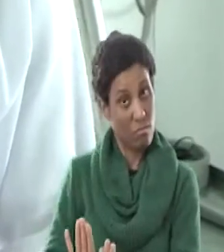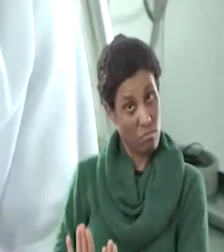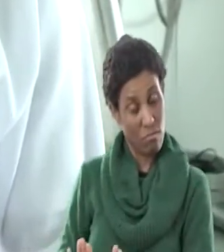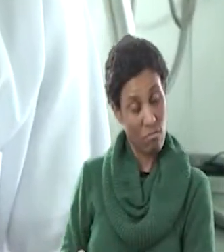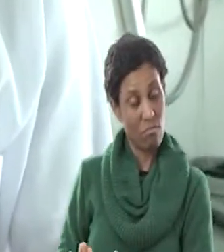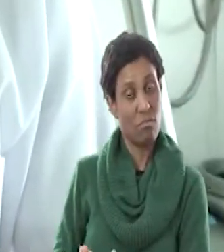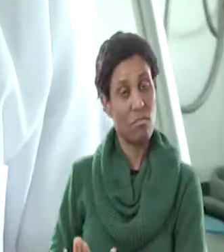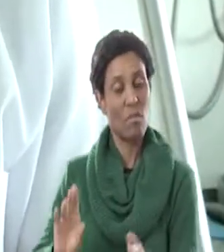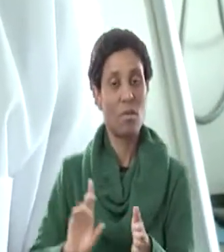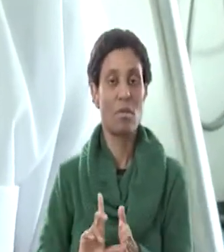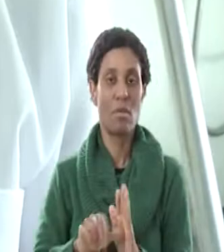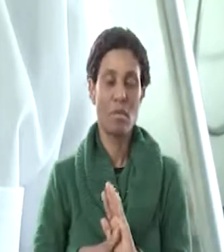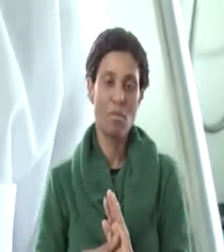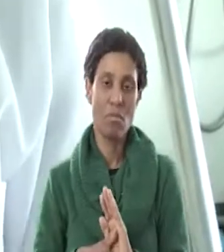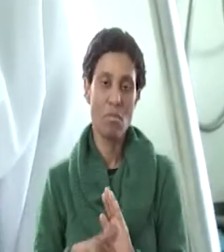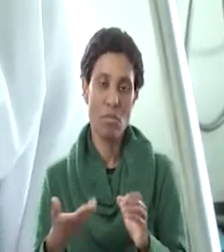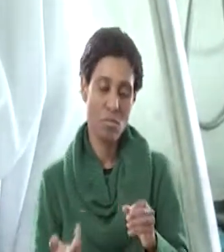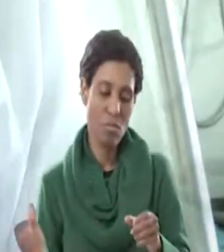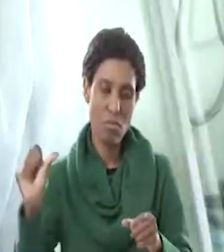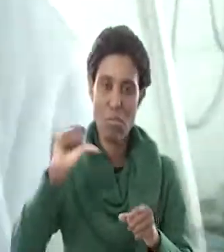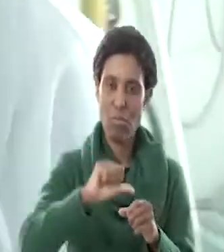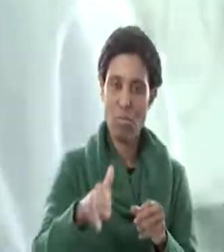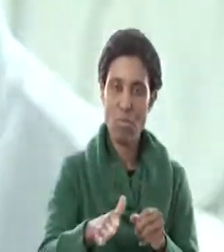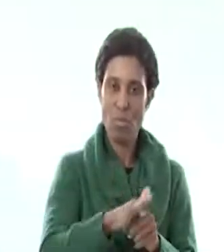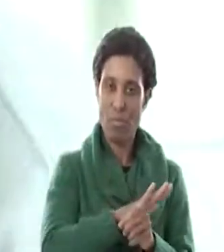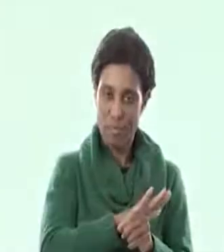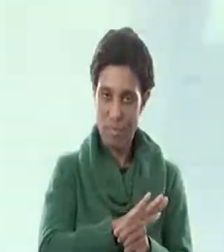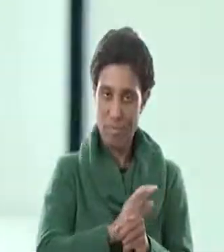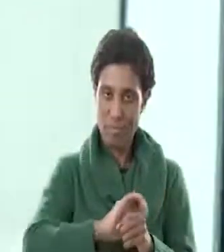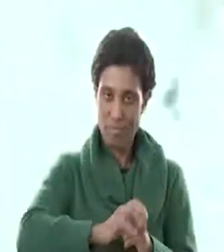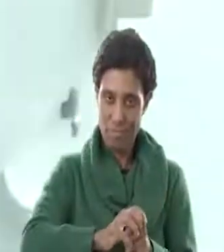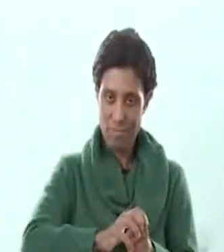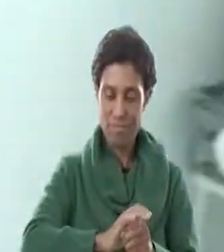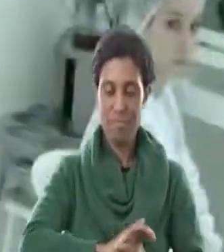fica decantando, e depois ele segue para o envase.